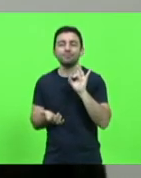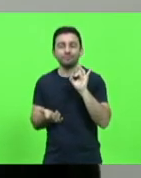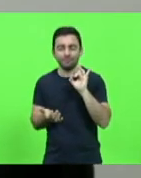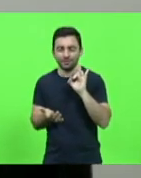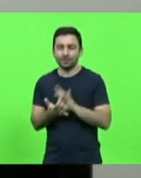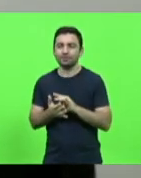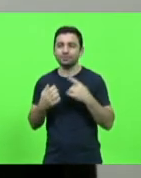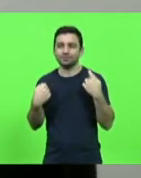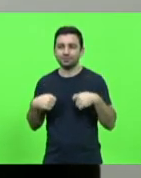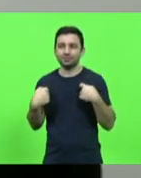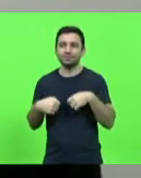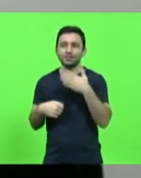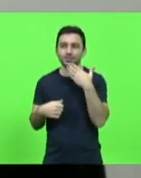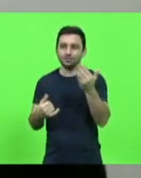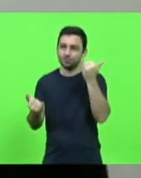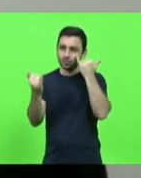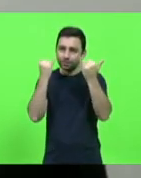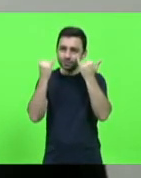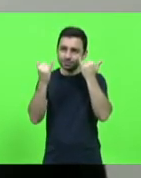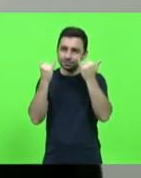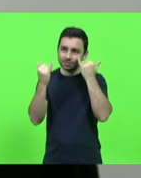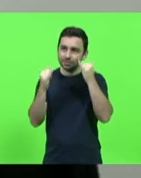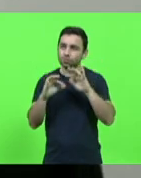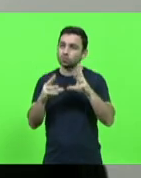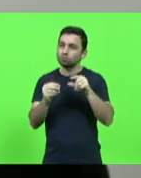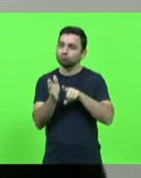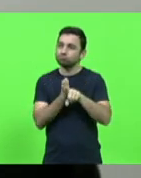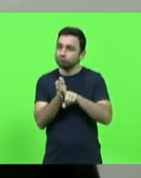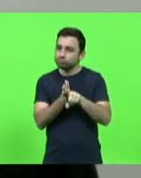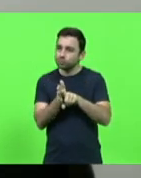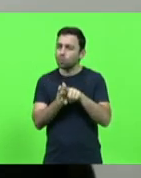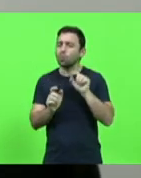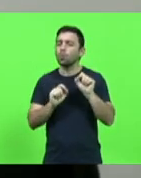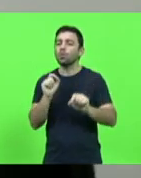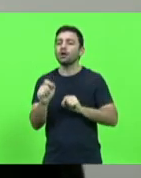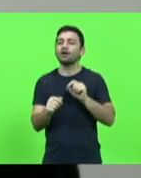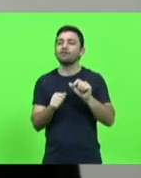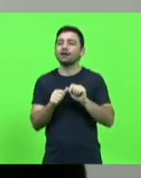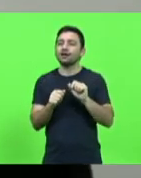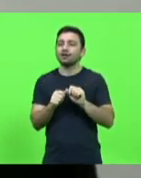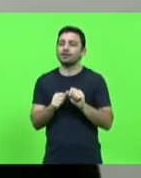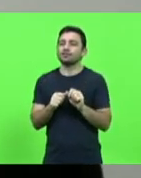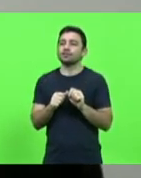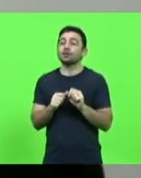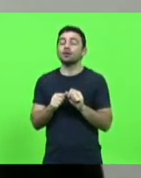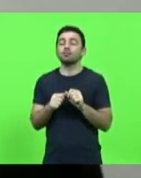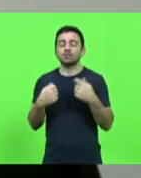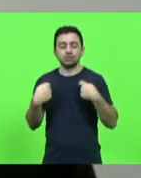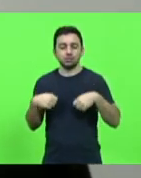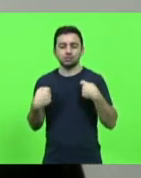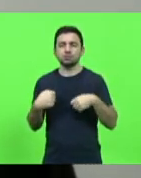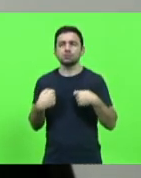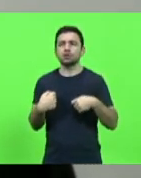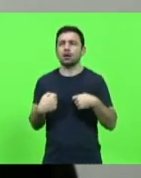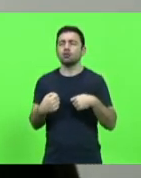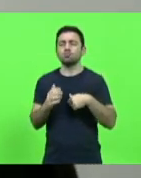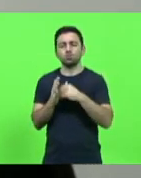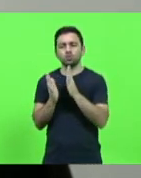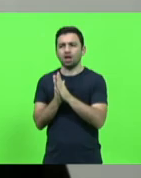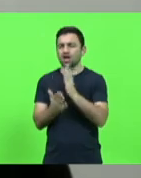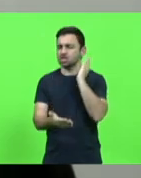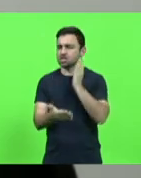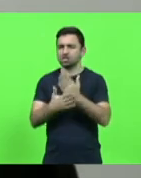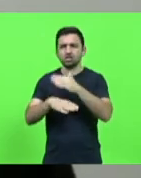para que a gente possa saber quais são as investigações, o que está sendo feito para punir e multar essa gente. Chega de rinha de